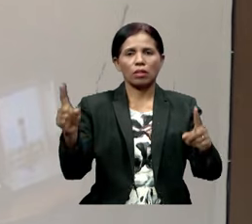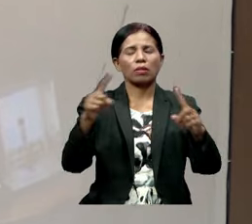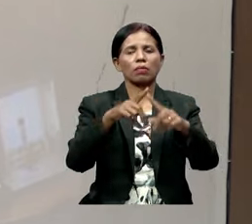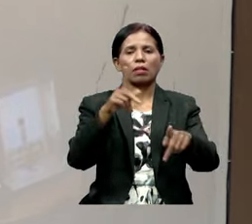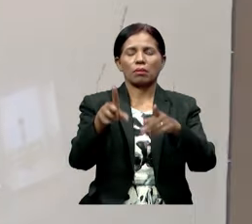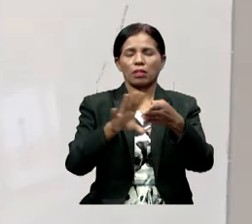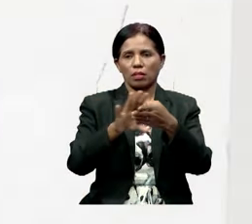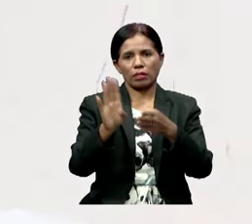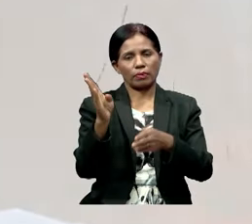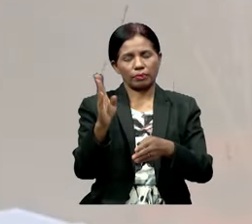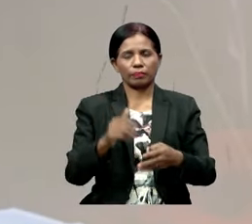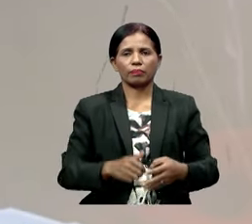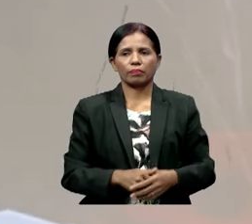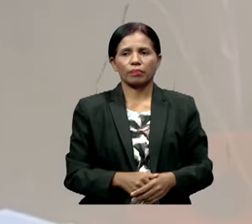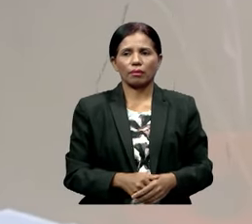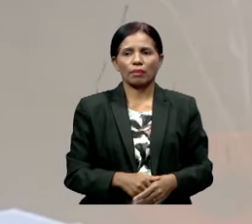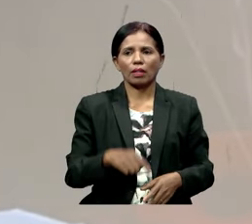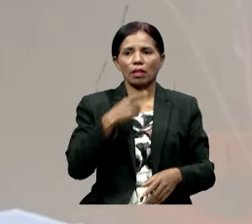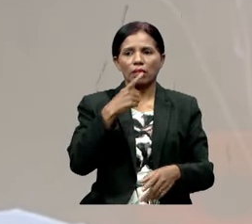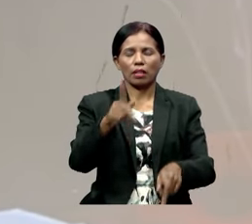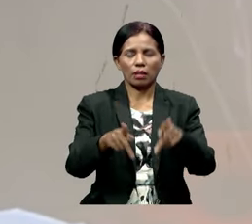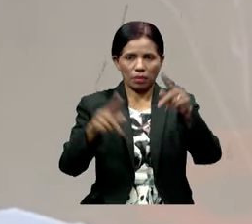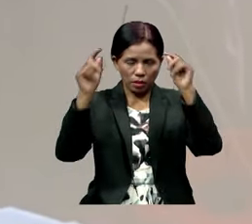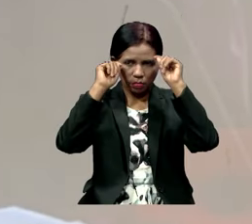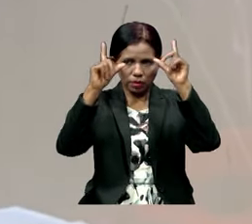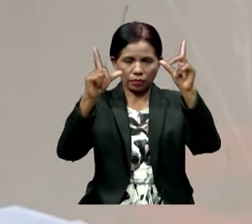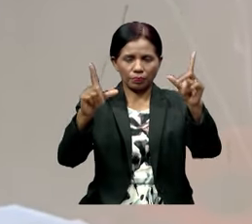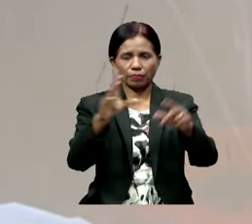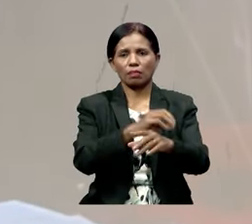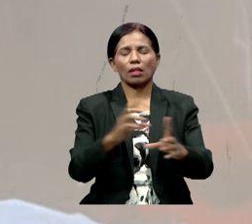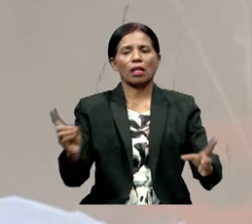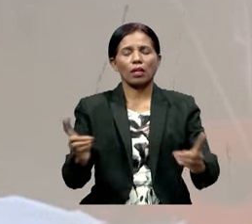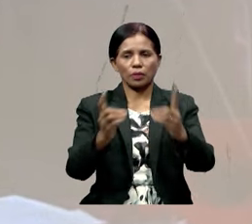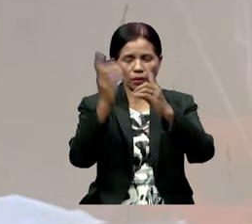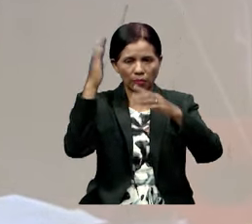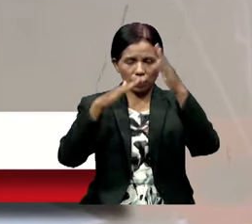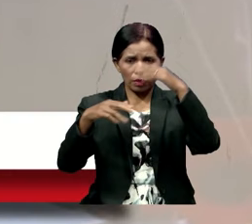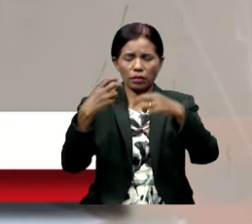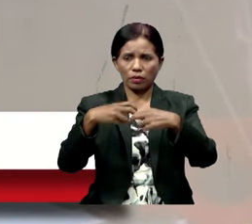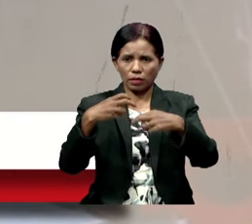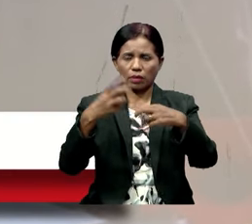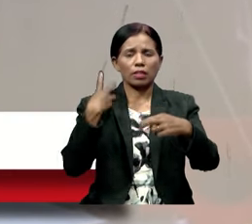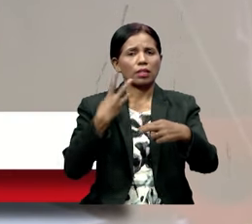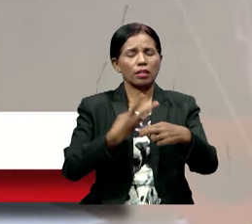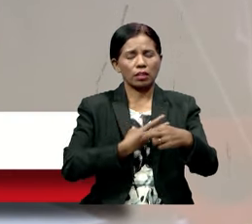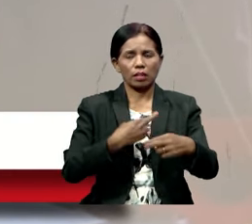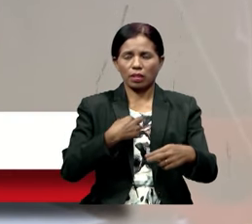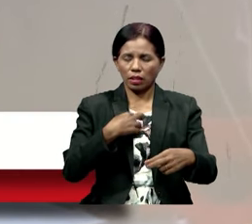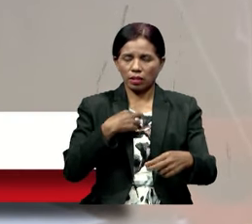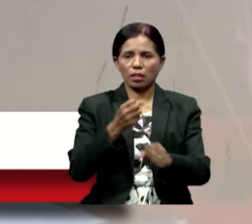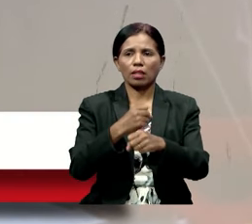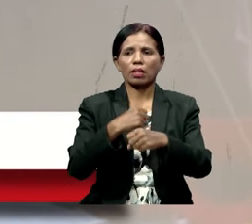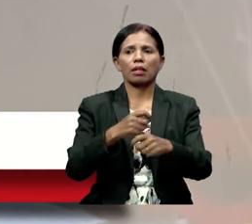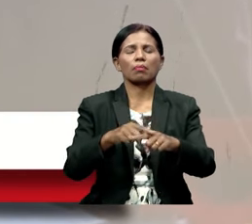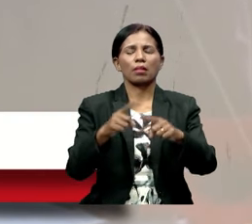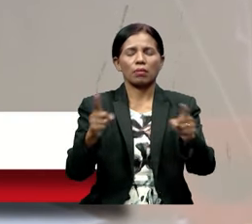A tula para o povo herói do Timor-Leste, não vem mesmo a ser o problema, os desafios, não vem ir a raça e cria, mas vem ser a vota à